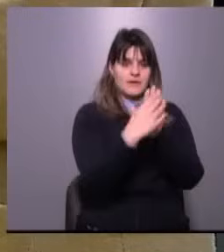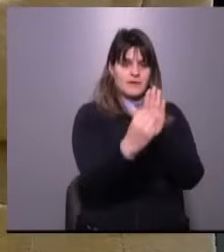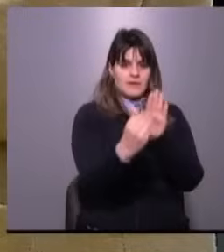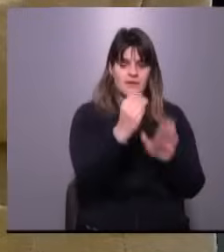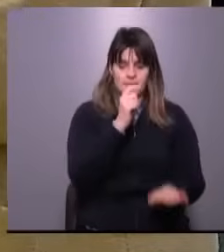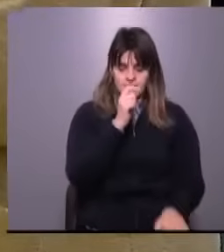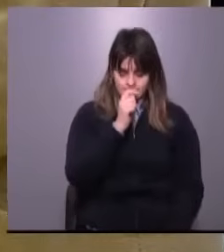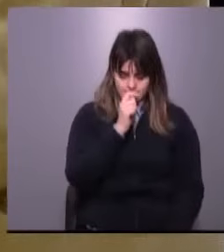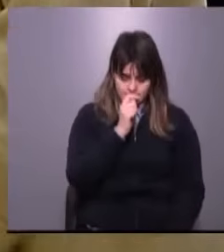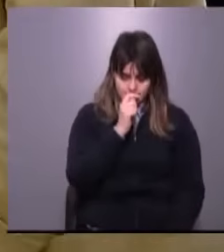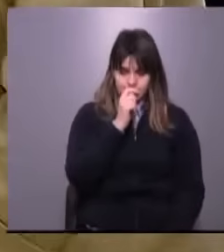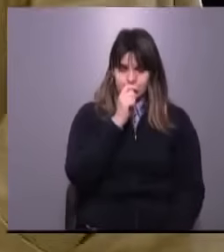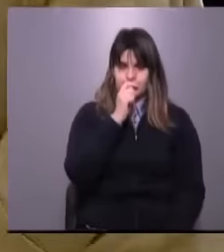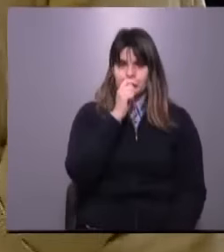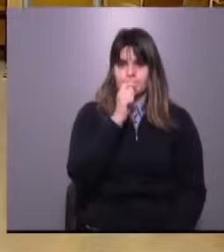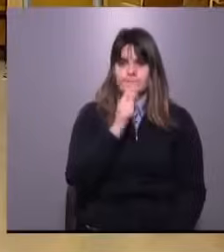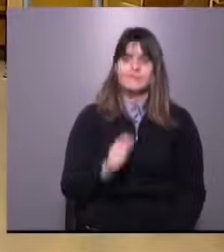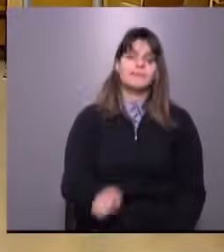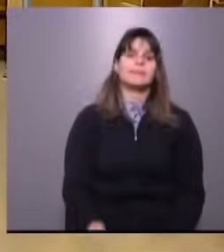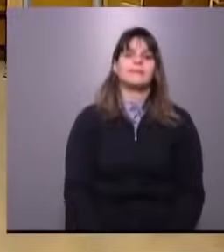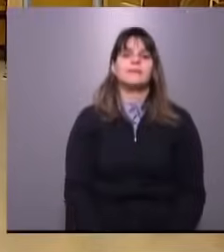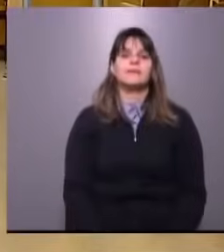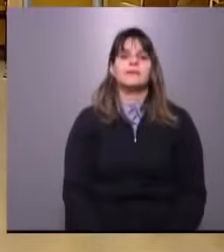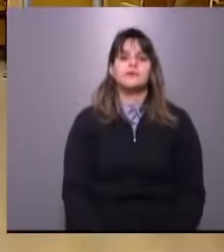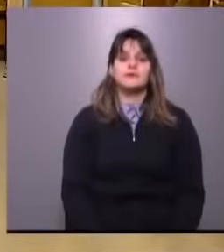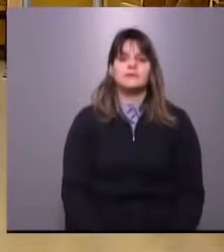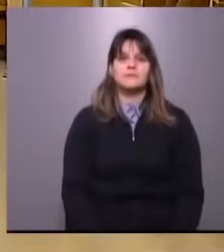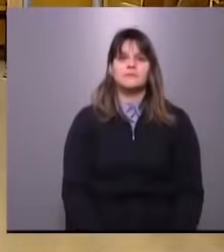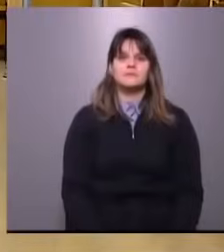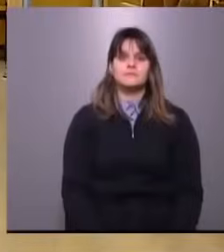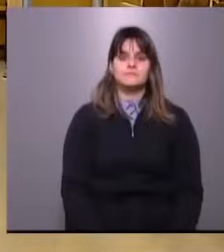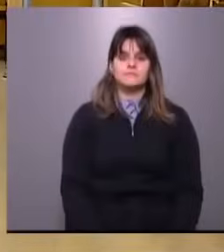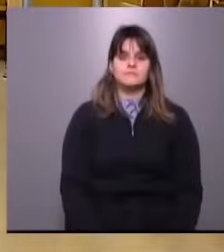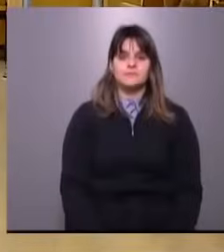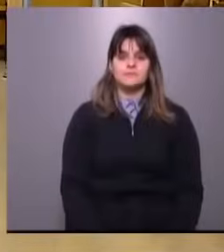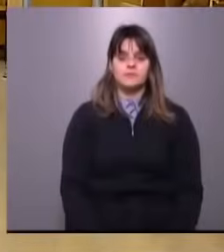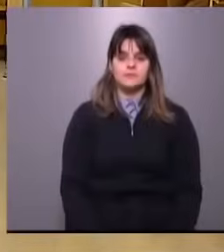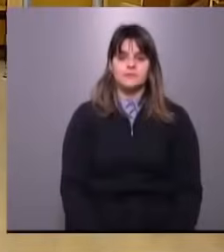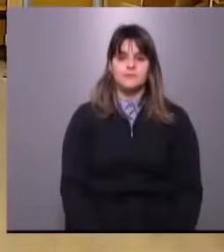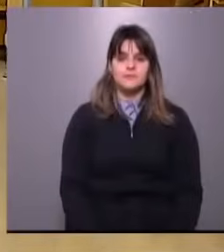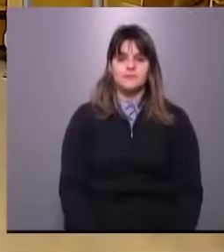os séculos dos séculos.